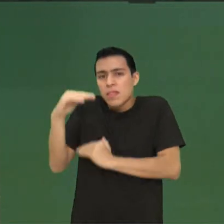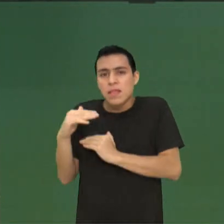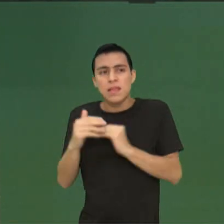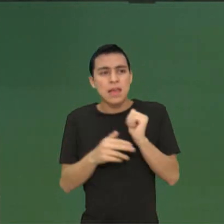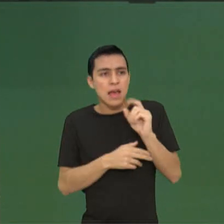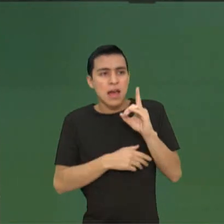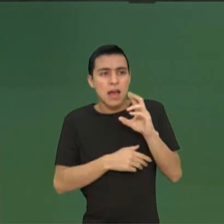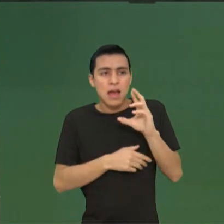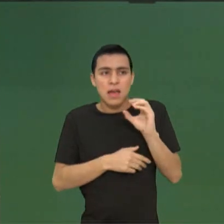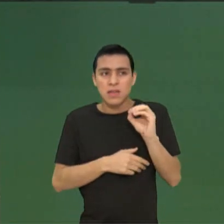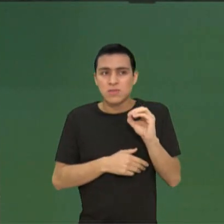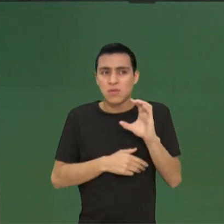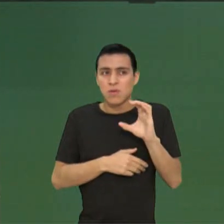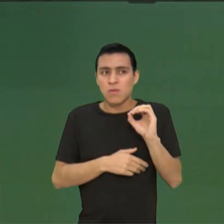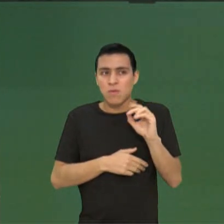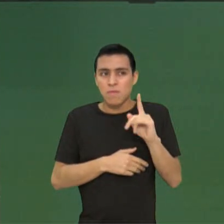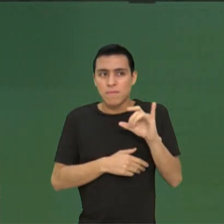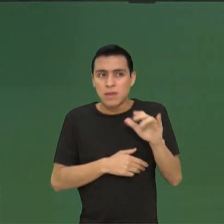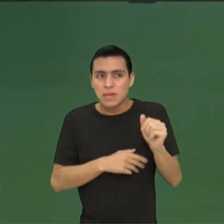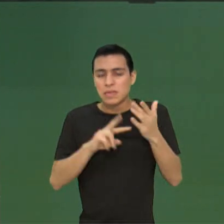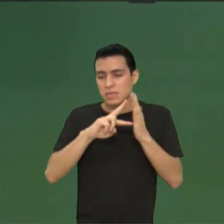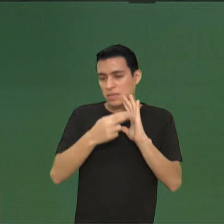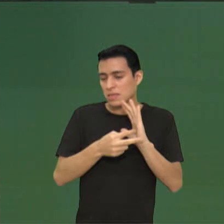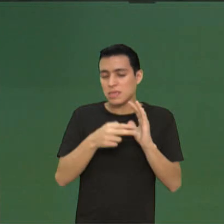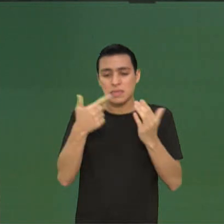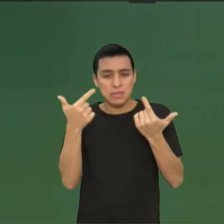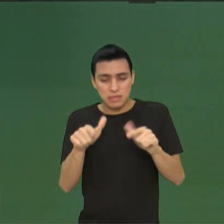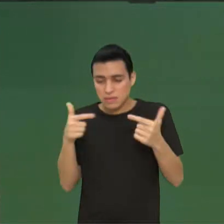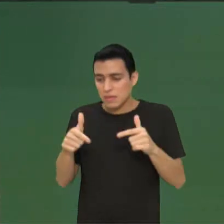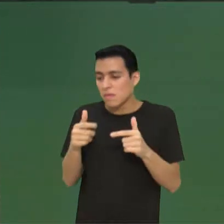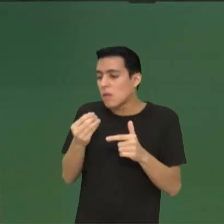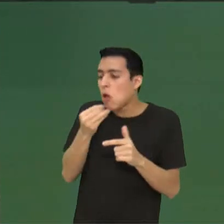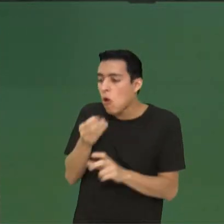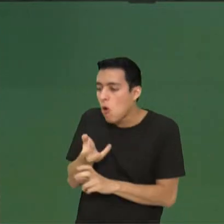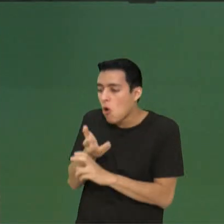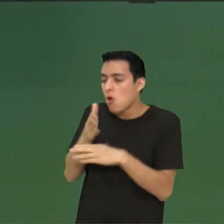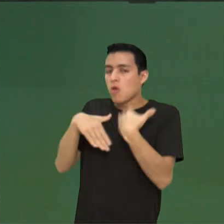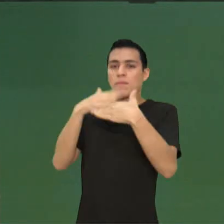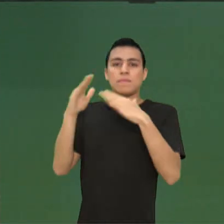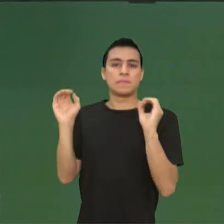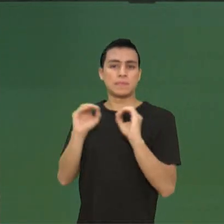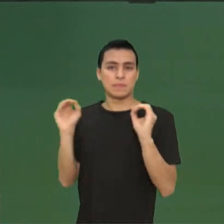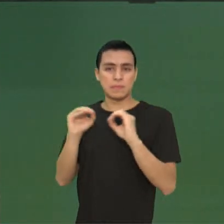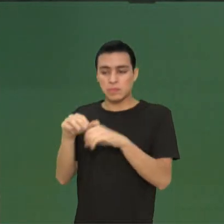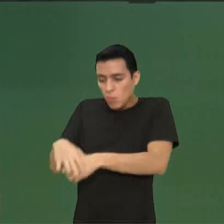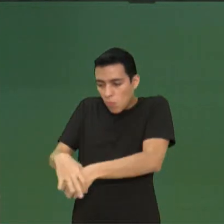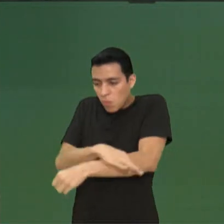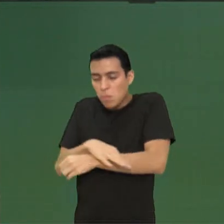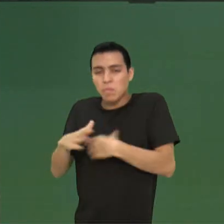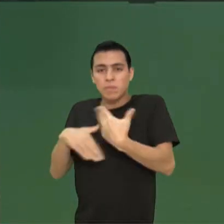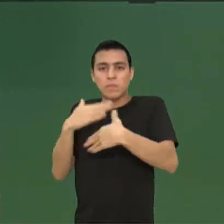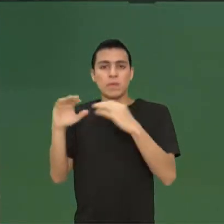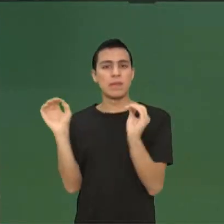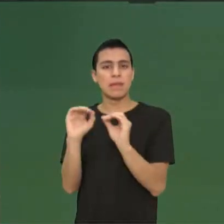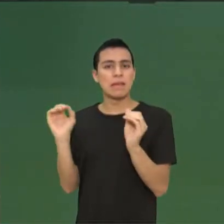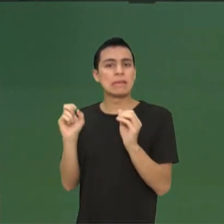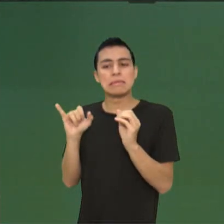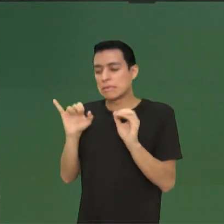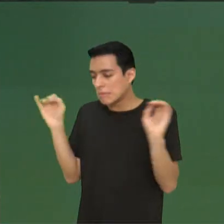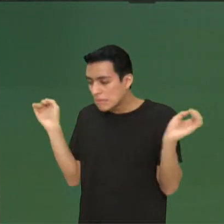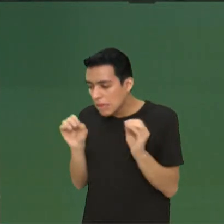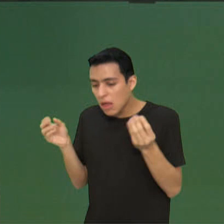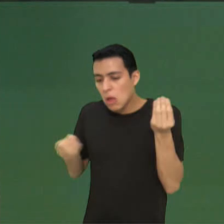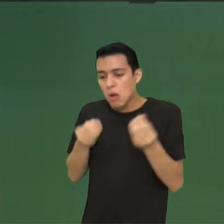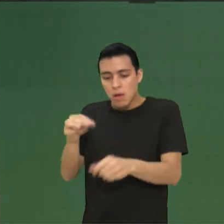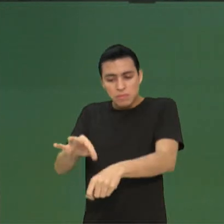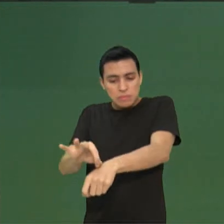aula, várias anotações que você já tem, né? Continuando. Com o novo coronavírus, doação de sangue cai nos hemocentros do Paraná. Essa notícia eu